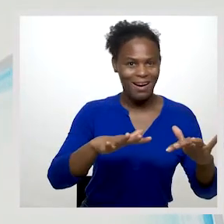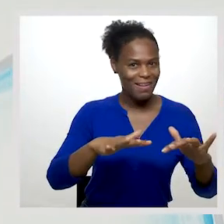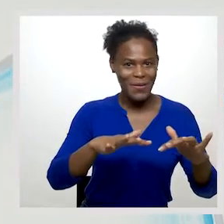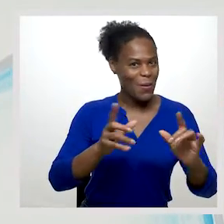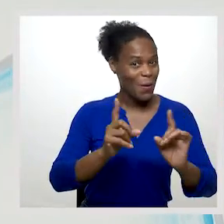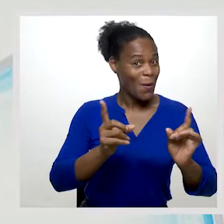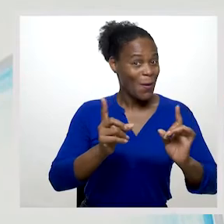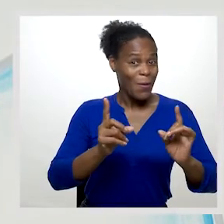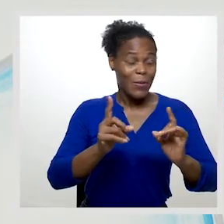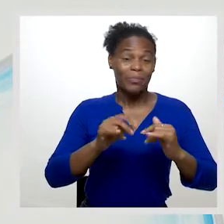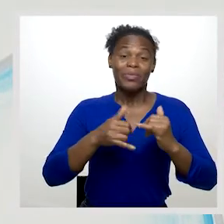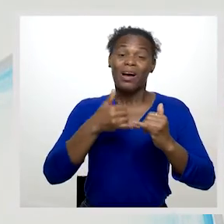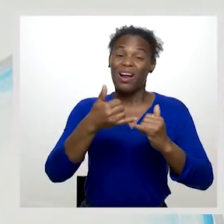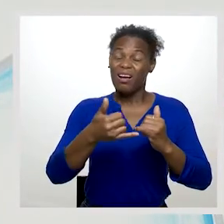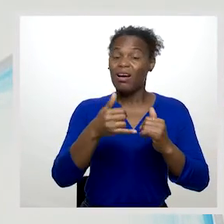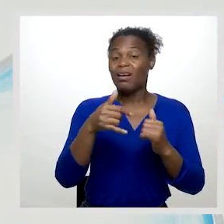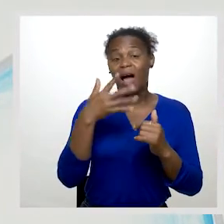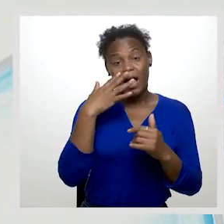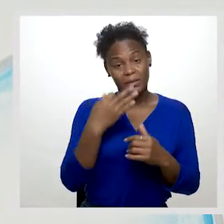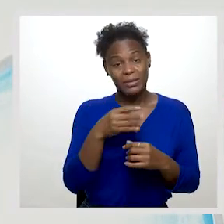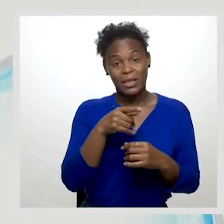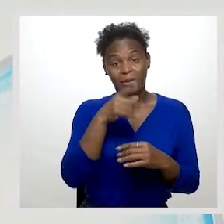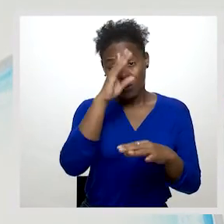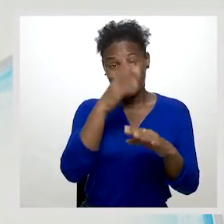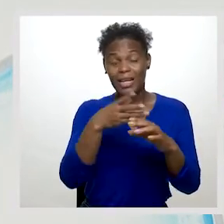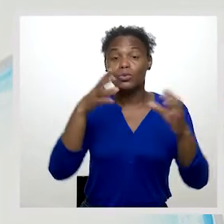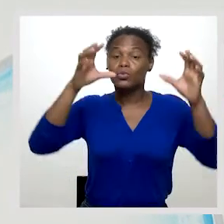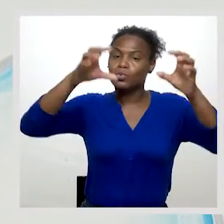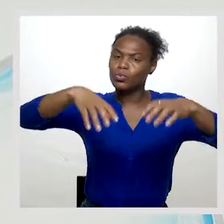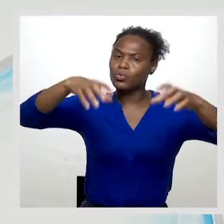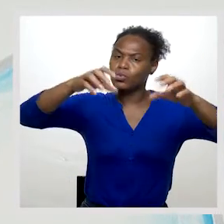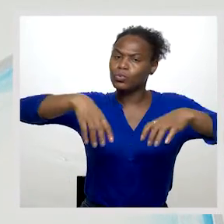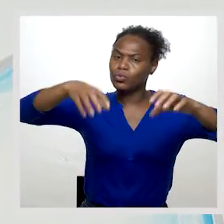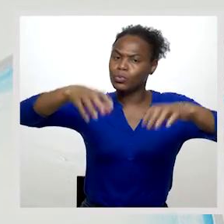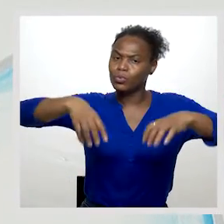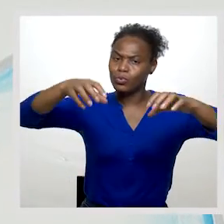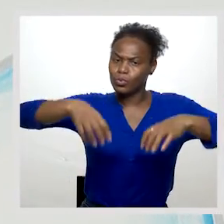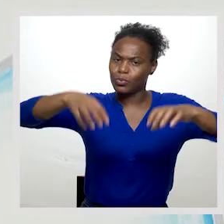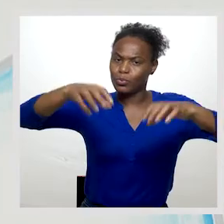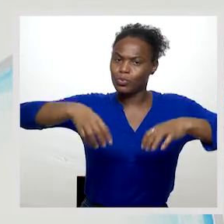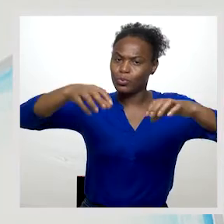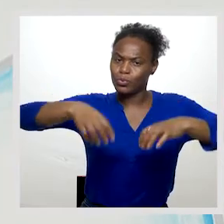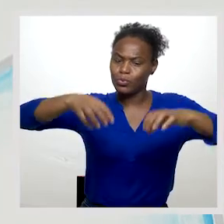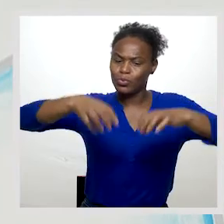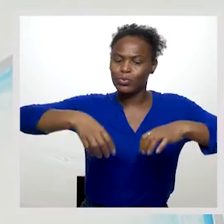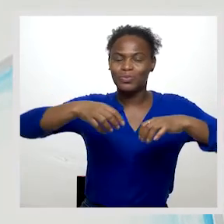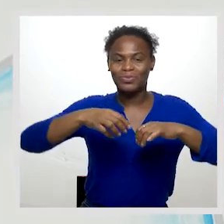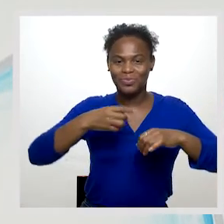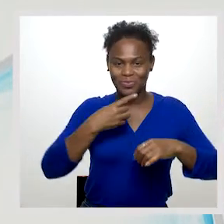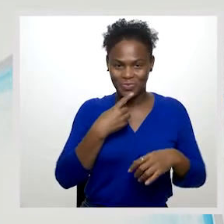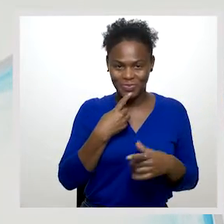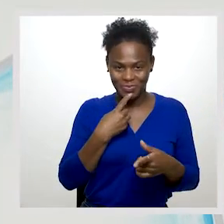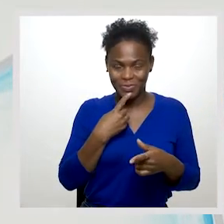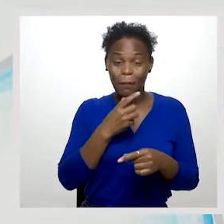é? Certo? Então, desta forma, ocorre a precipitação, ou então a chuva, cai em forma de